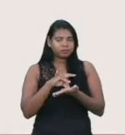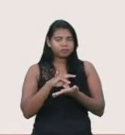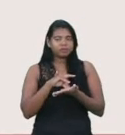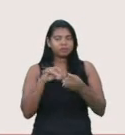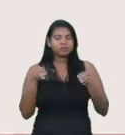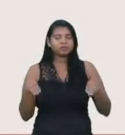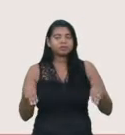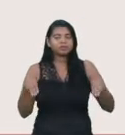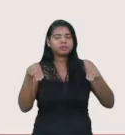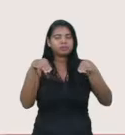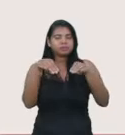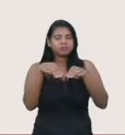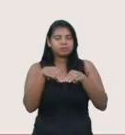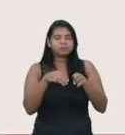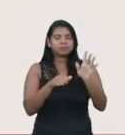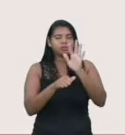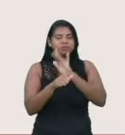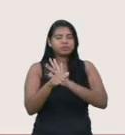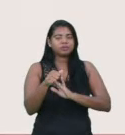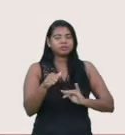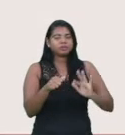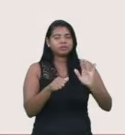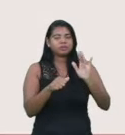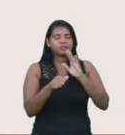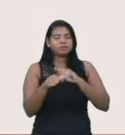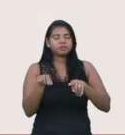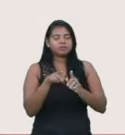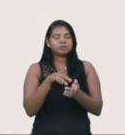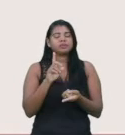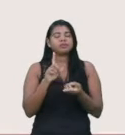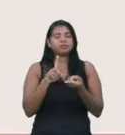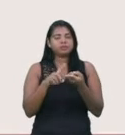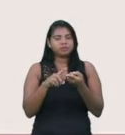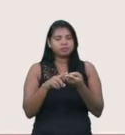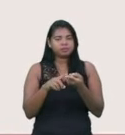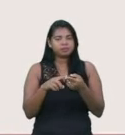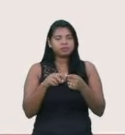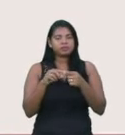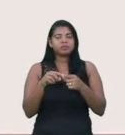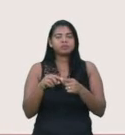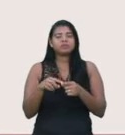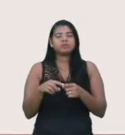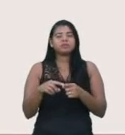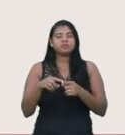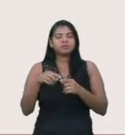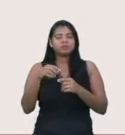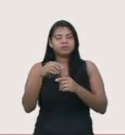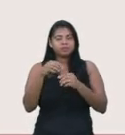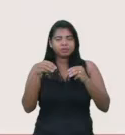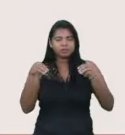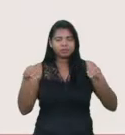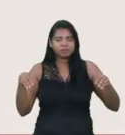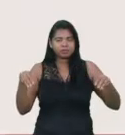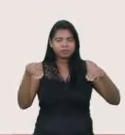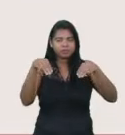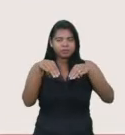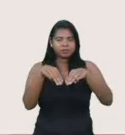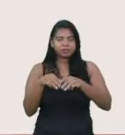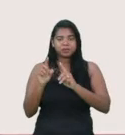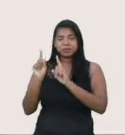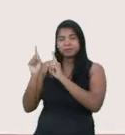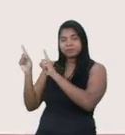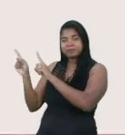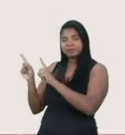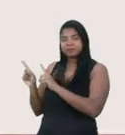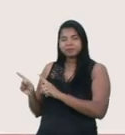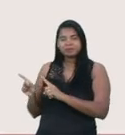ele sempre vai estar no sentido tangencial a essas linhas de campo magnéticas que vocês têm. Então, vocês podem ter